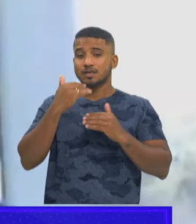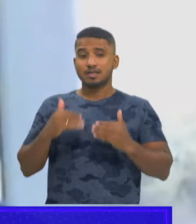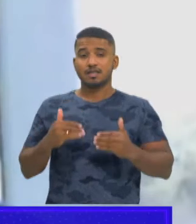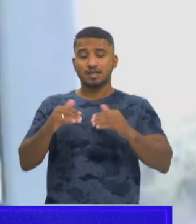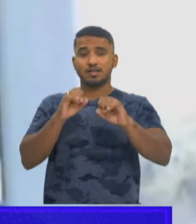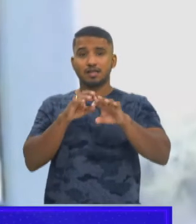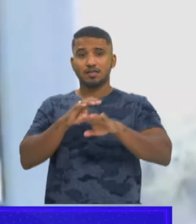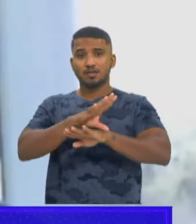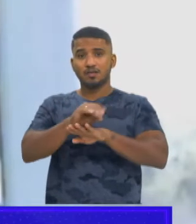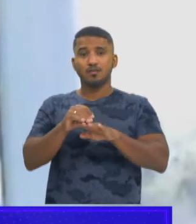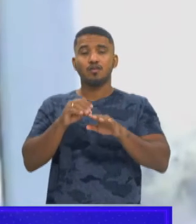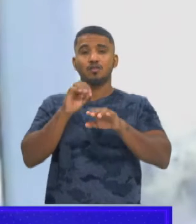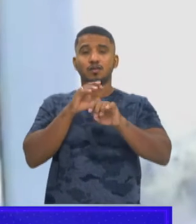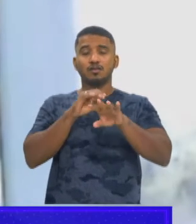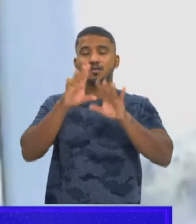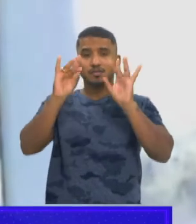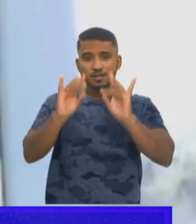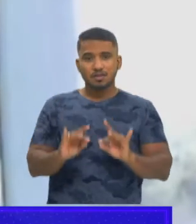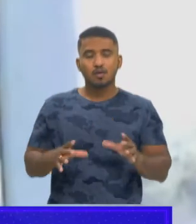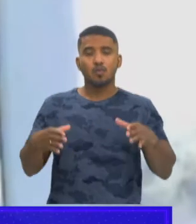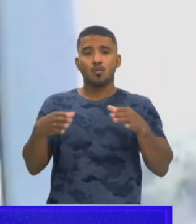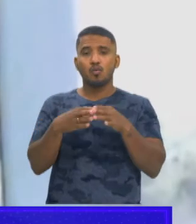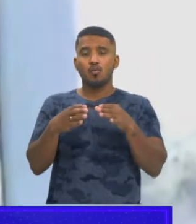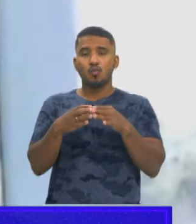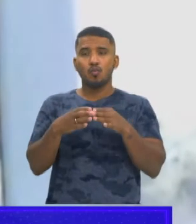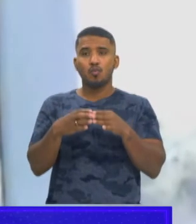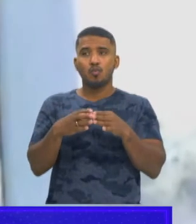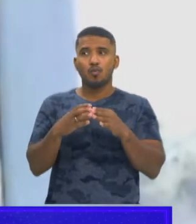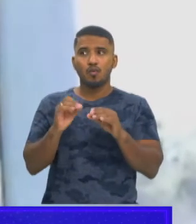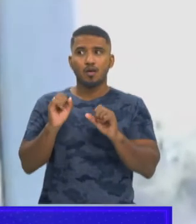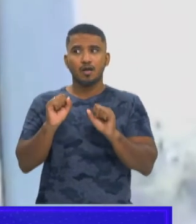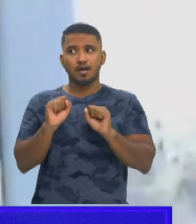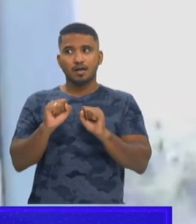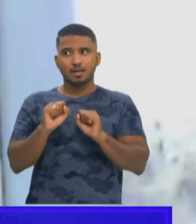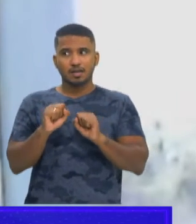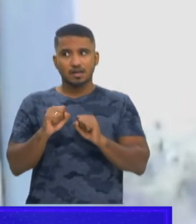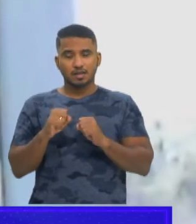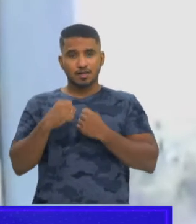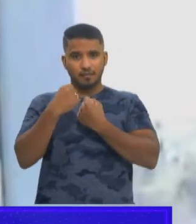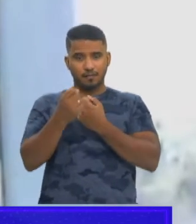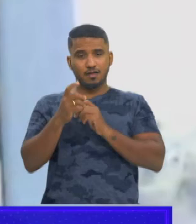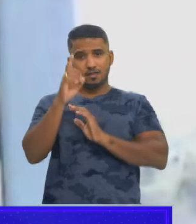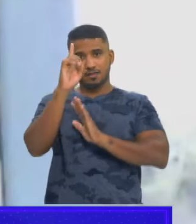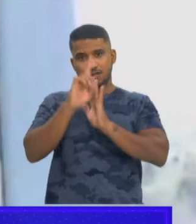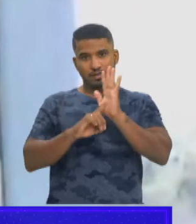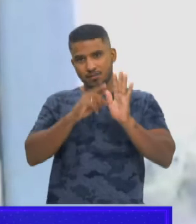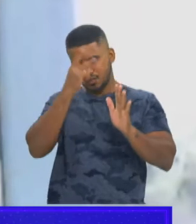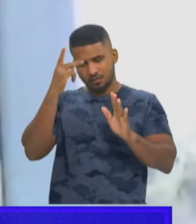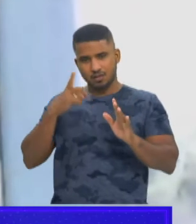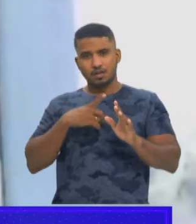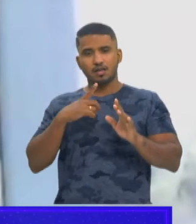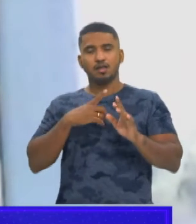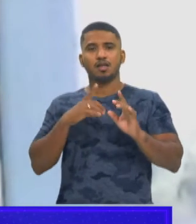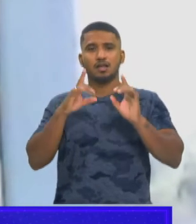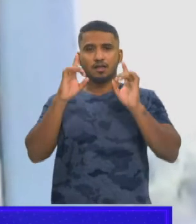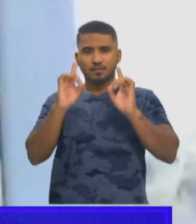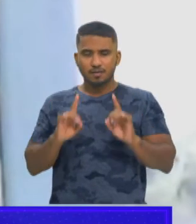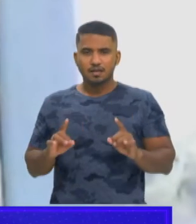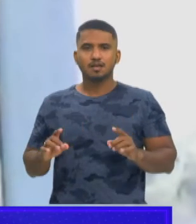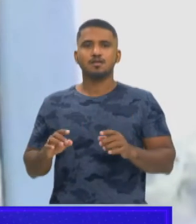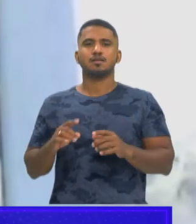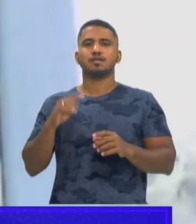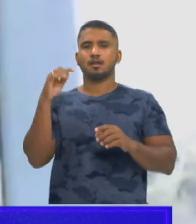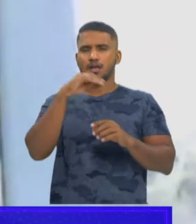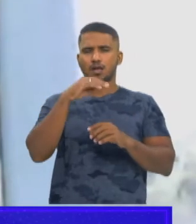Estadual, que trabalha com as pessoas com deficiência, Secretaria de Educação, que é a Isso. Gerência de Educação Especial, a Comissão